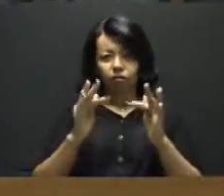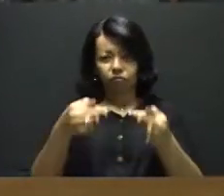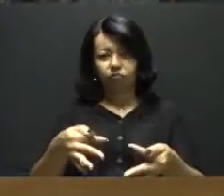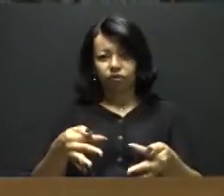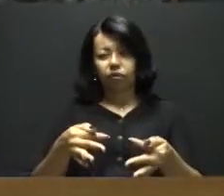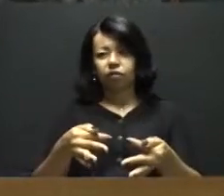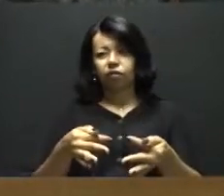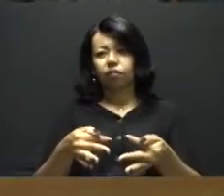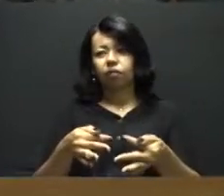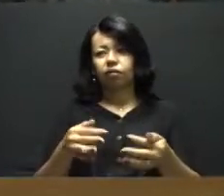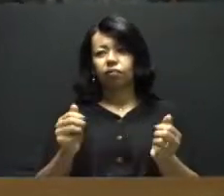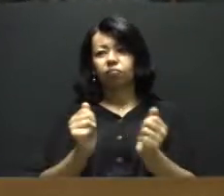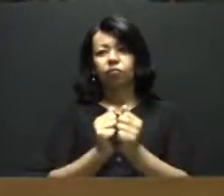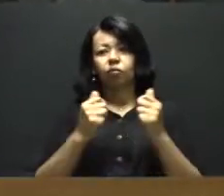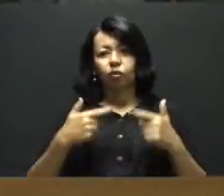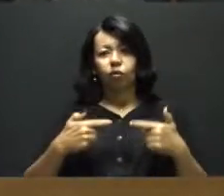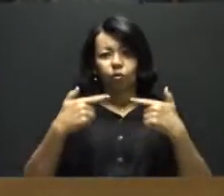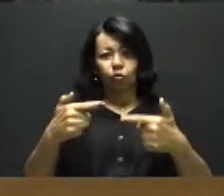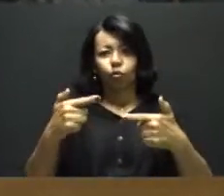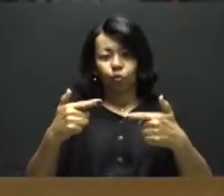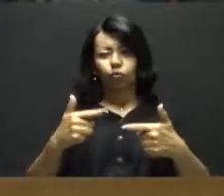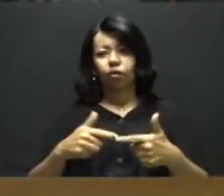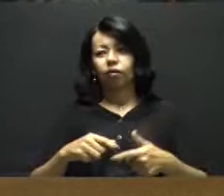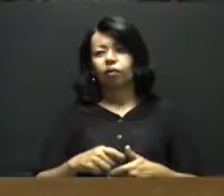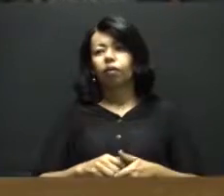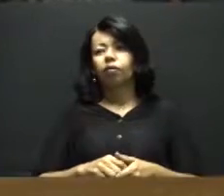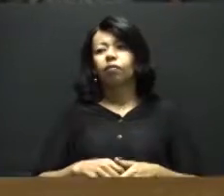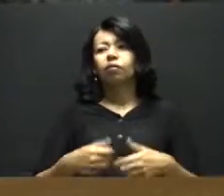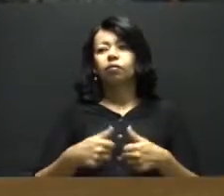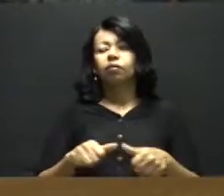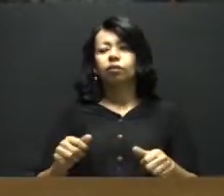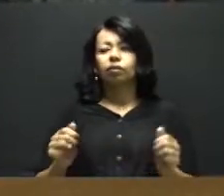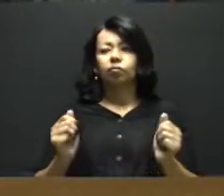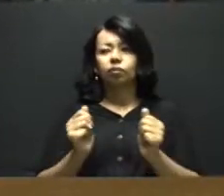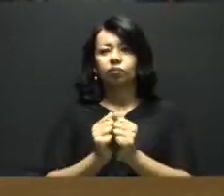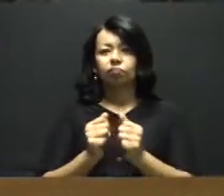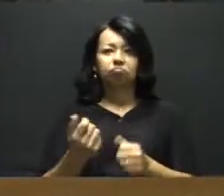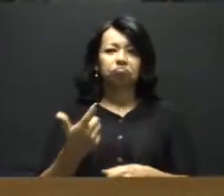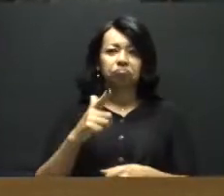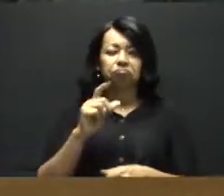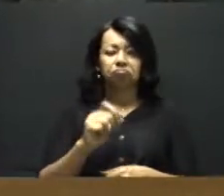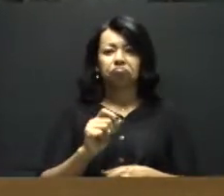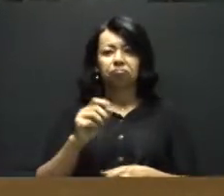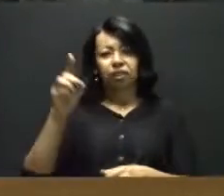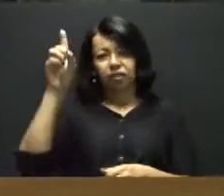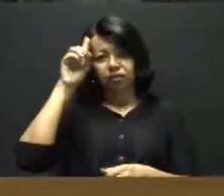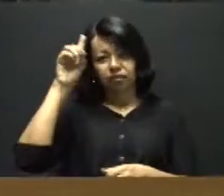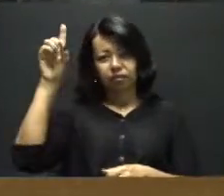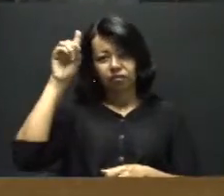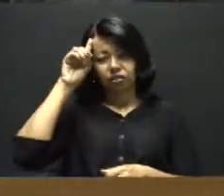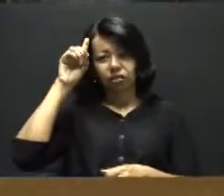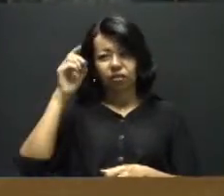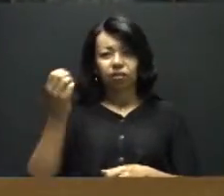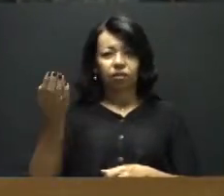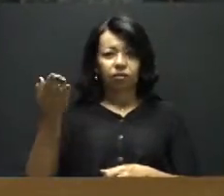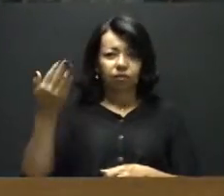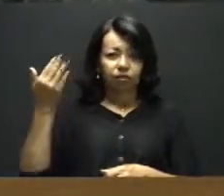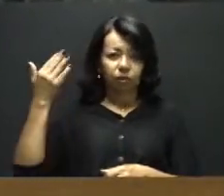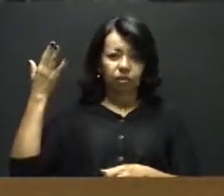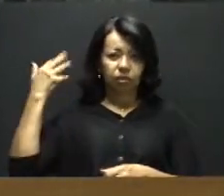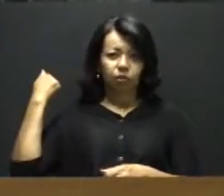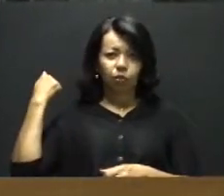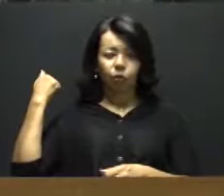em toda a luta com toda guerra estamos aí essa data que passou